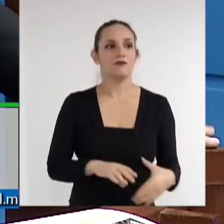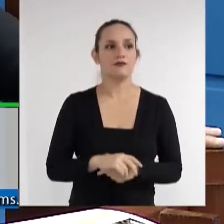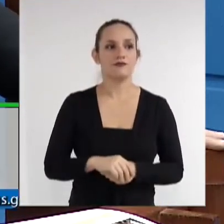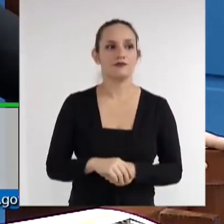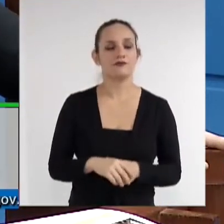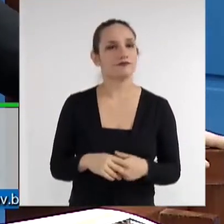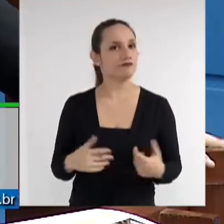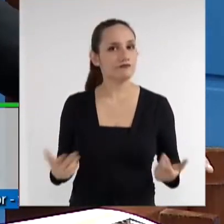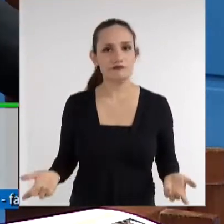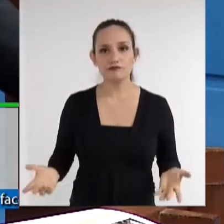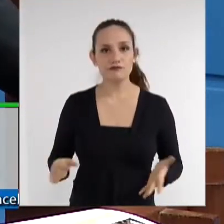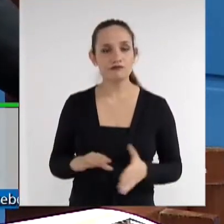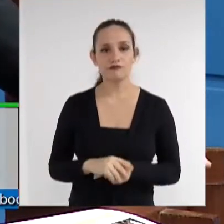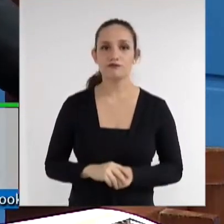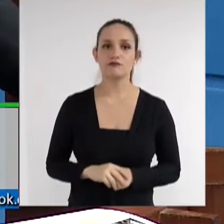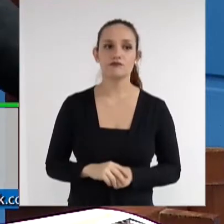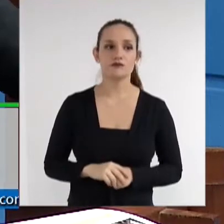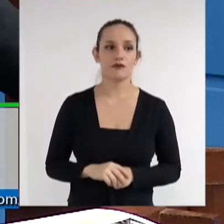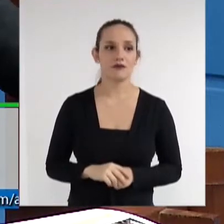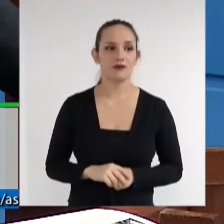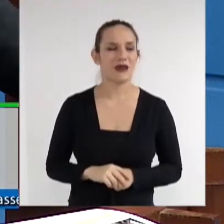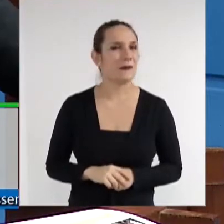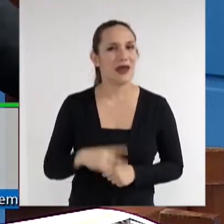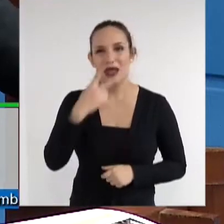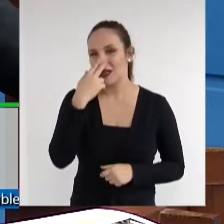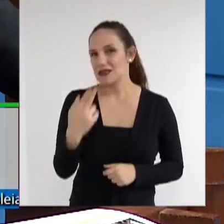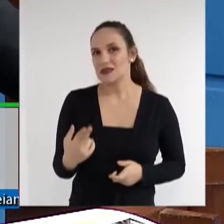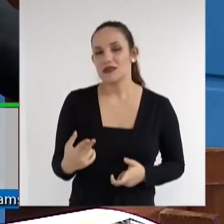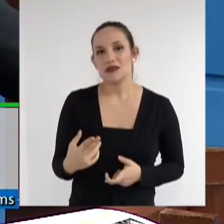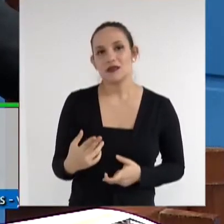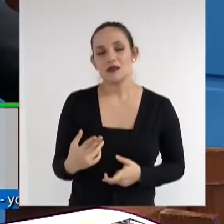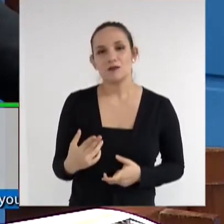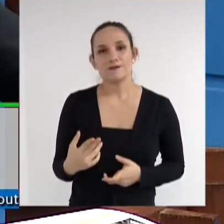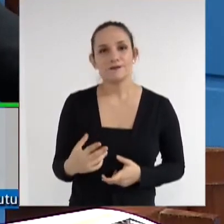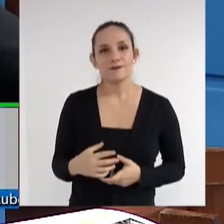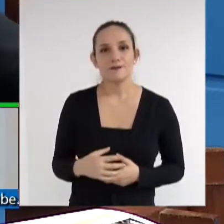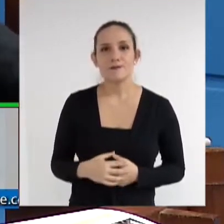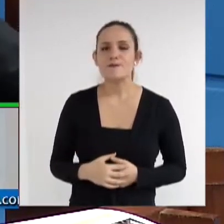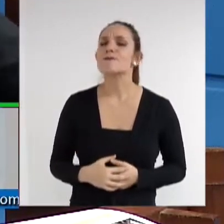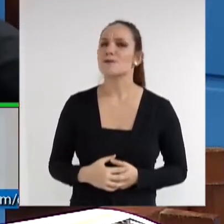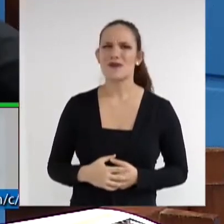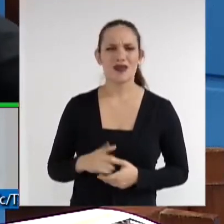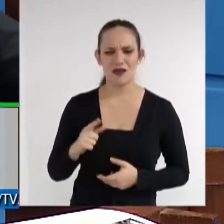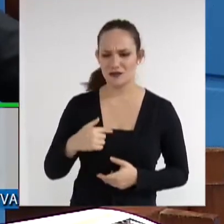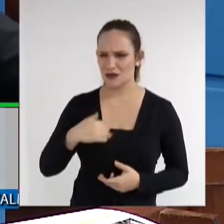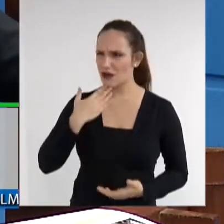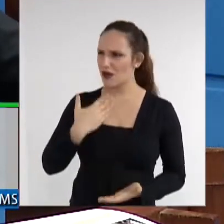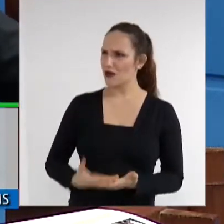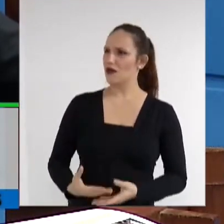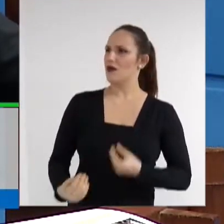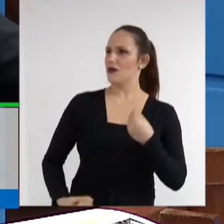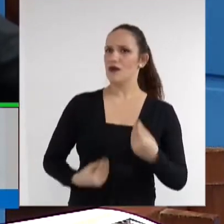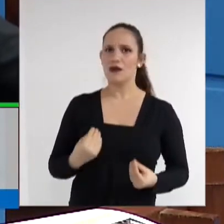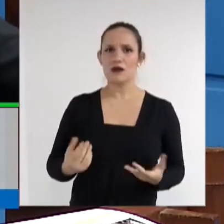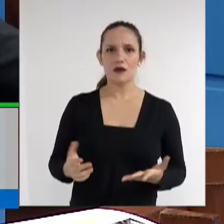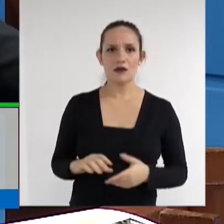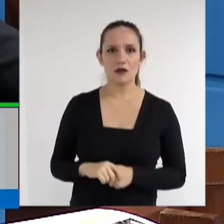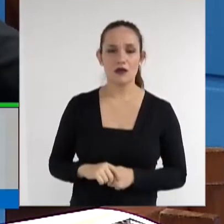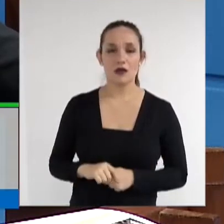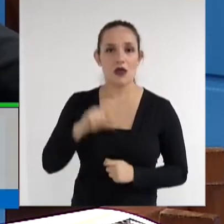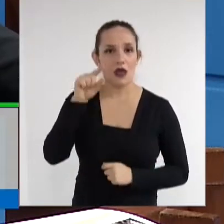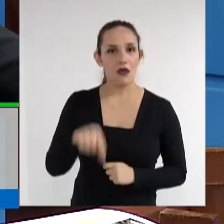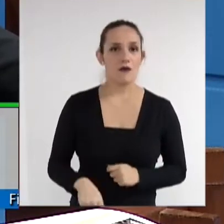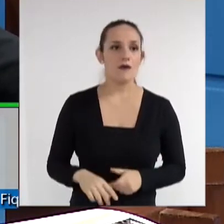Isso aqui chega a ser um escândalo. Isso aqui